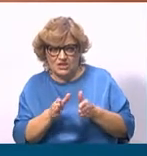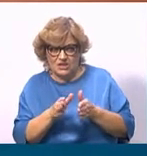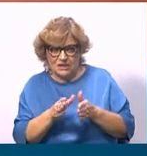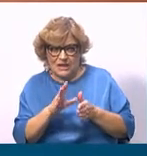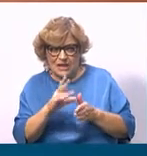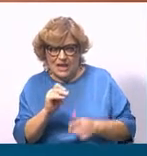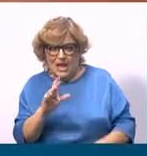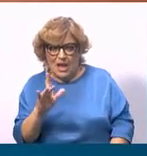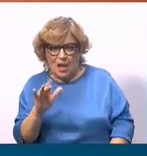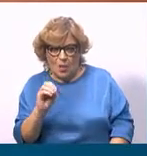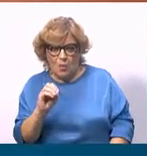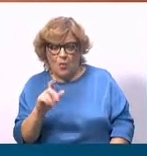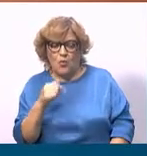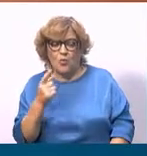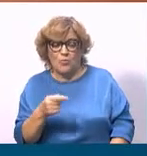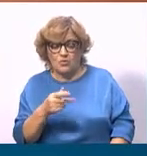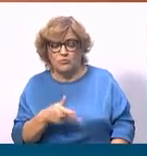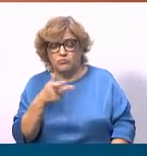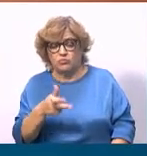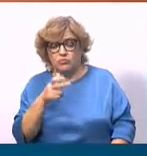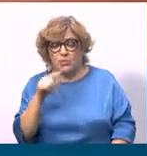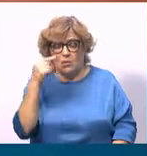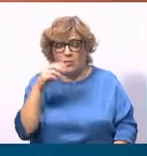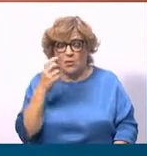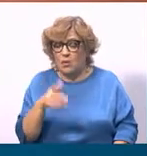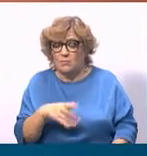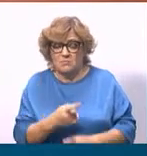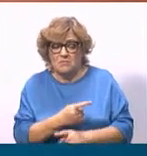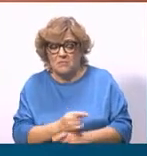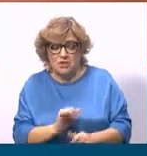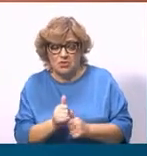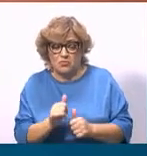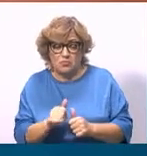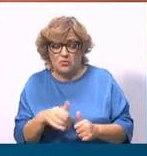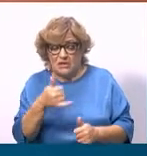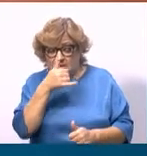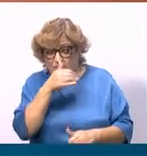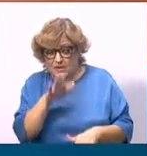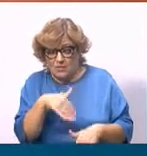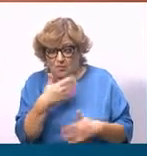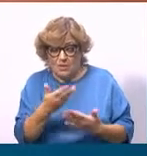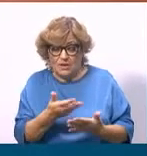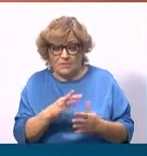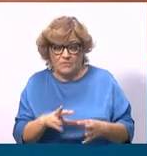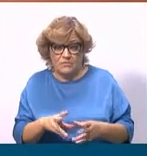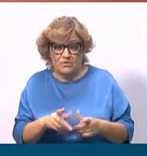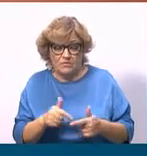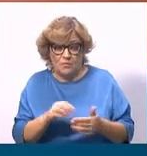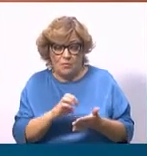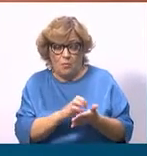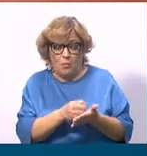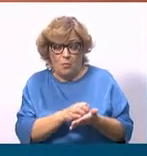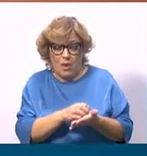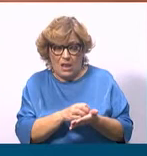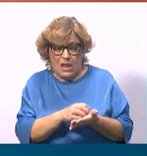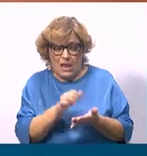o calo, e que depois, a seguir a uma caminhada, ou um trail, ou uma atividade desportiva, qualquer que fosse, desenvolveu a bolha. Portanto, isto